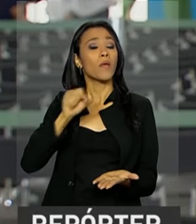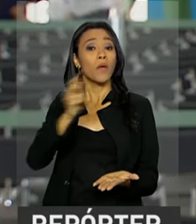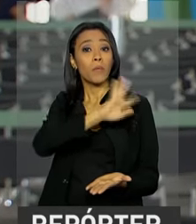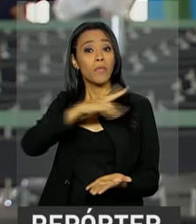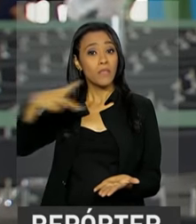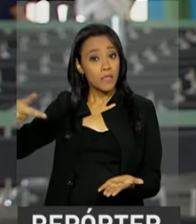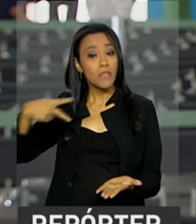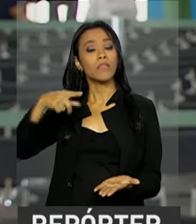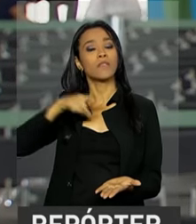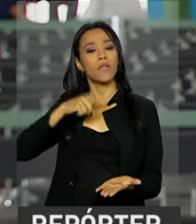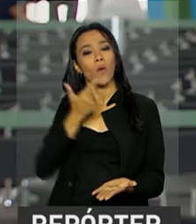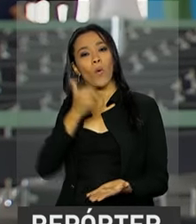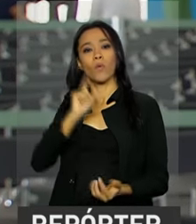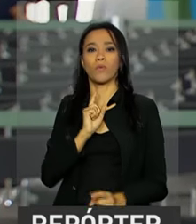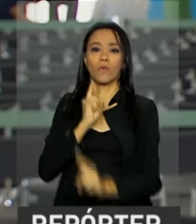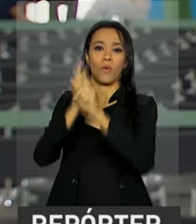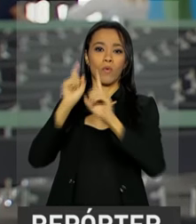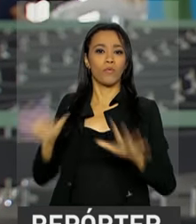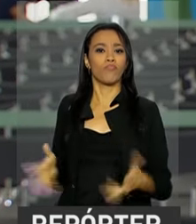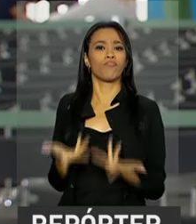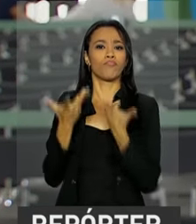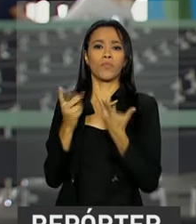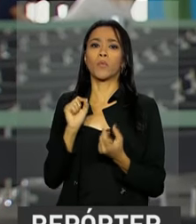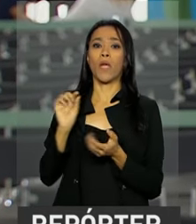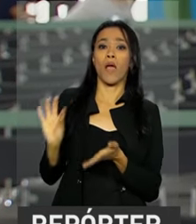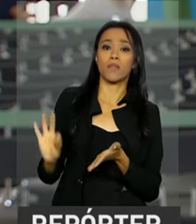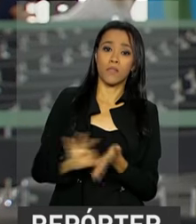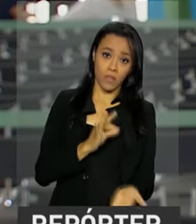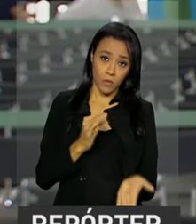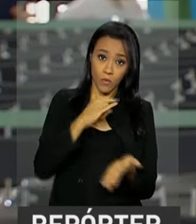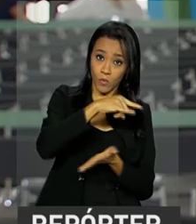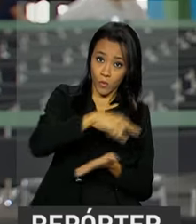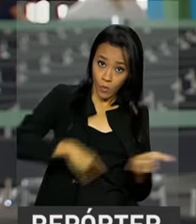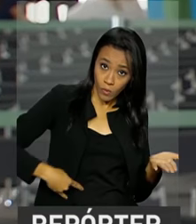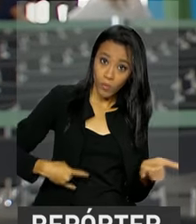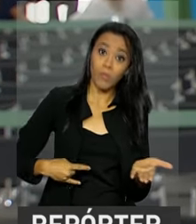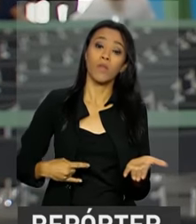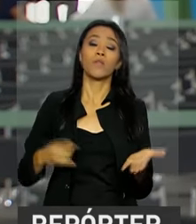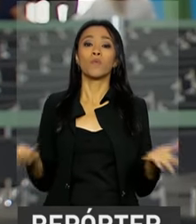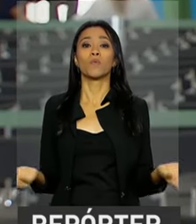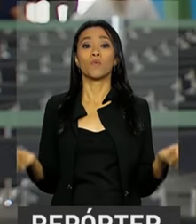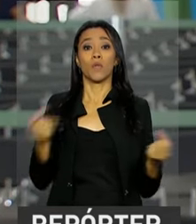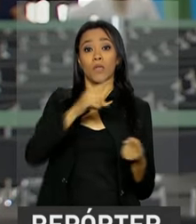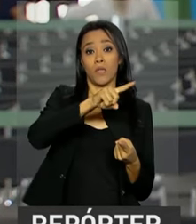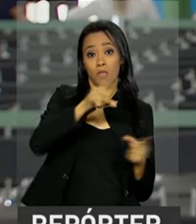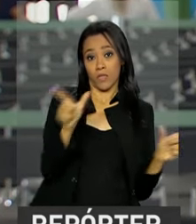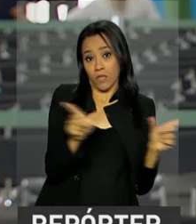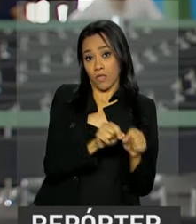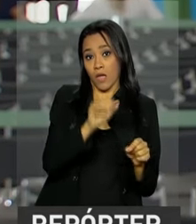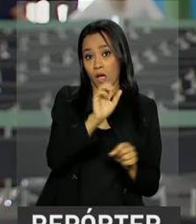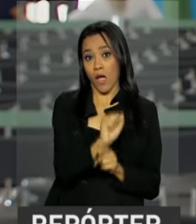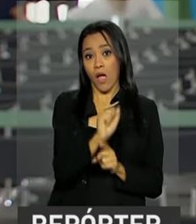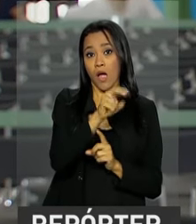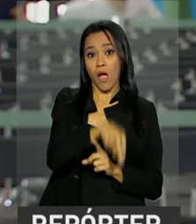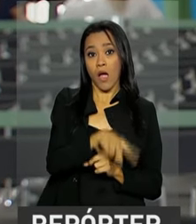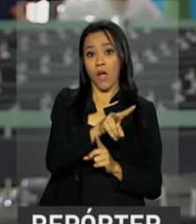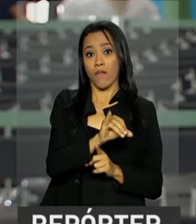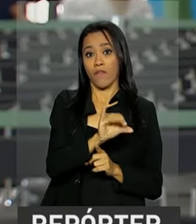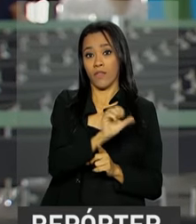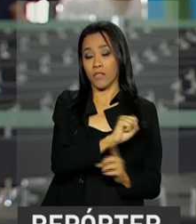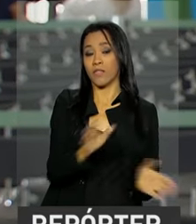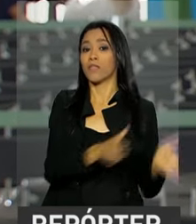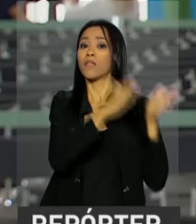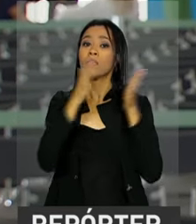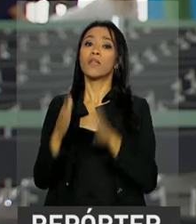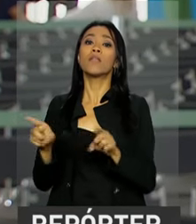de uma outra solenidade, uma solenidade de assinatura de uma portaria conjunta da Anvisa e do INPI, que é o Instituto